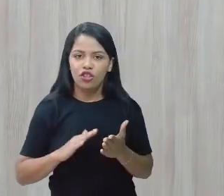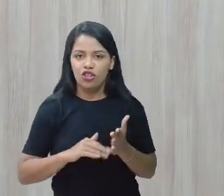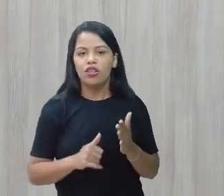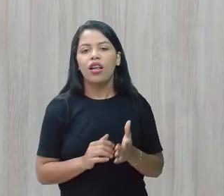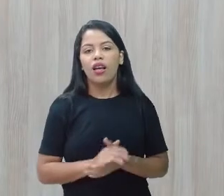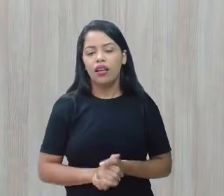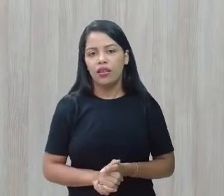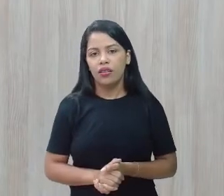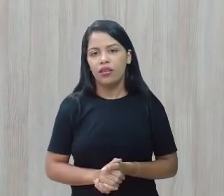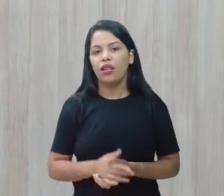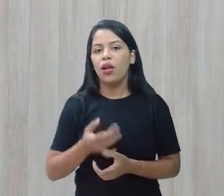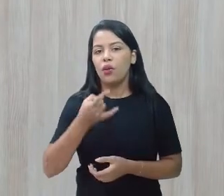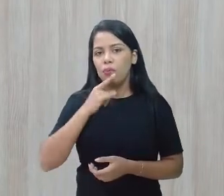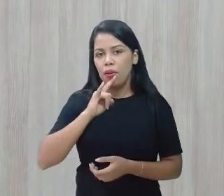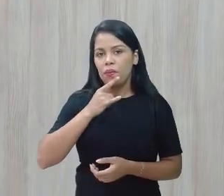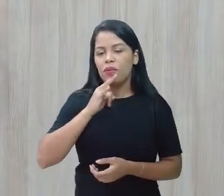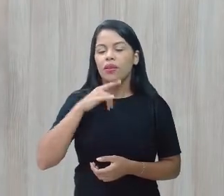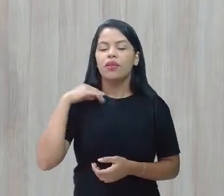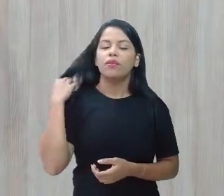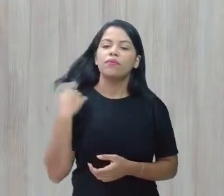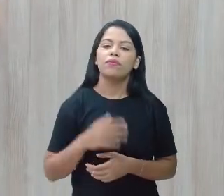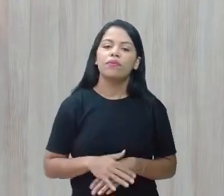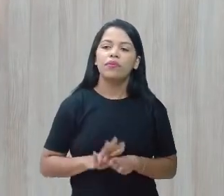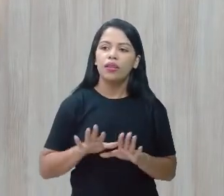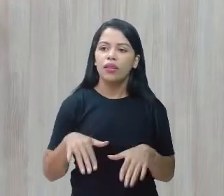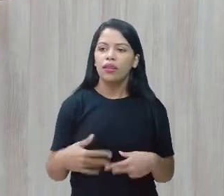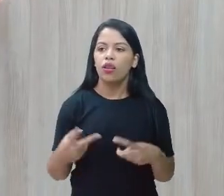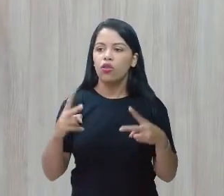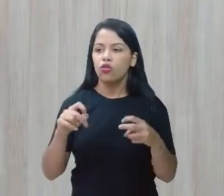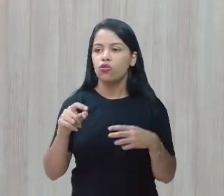alcoólicas. Aí, professora Cláudia, em relação a